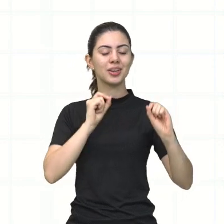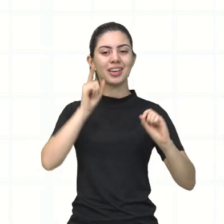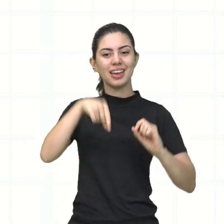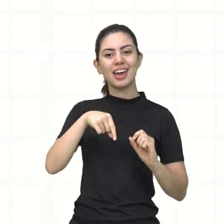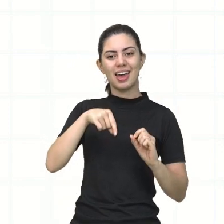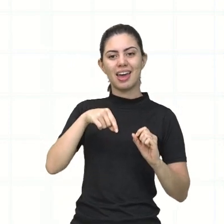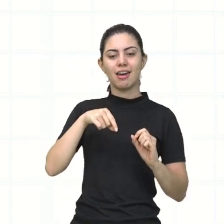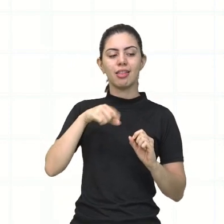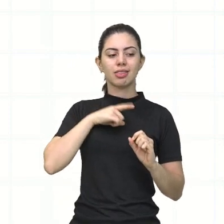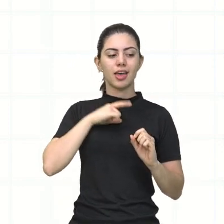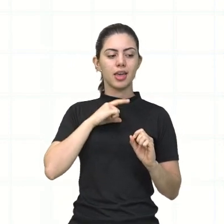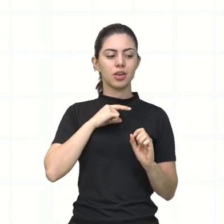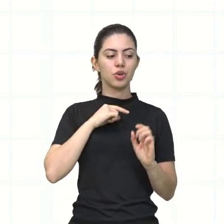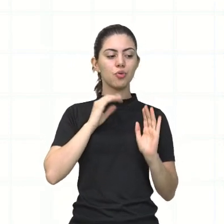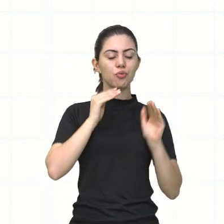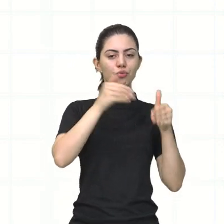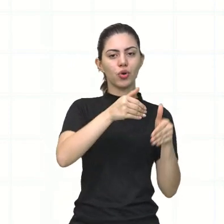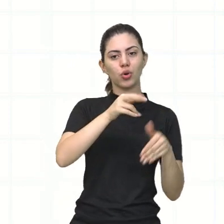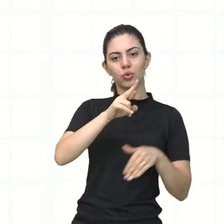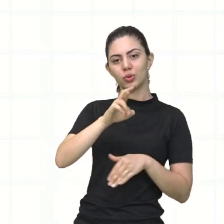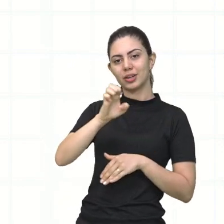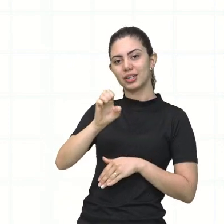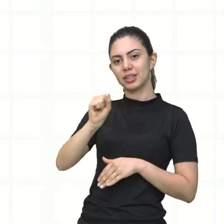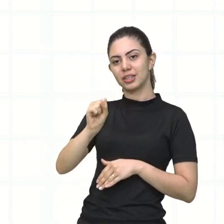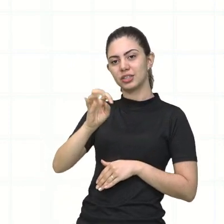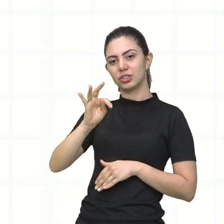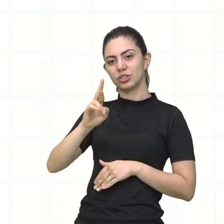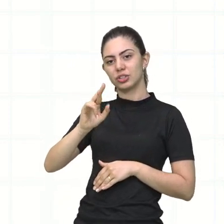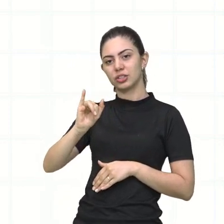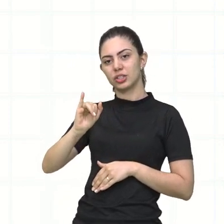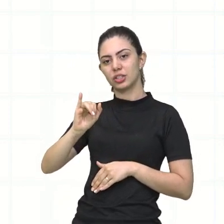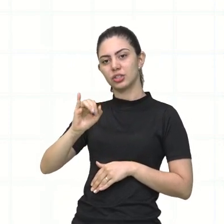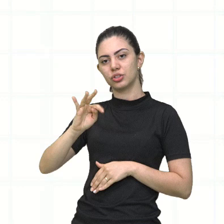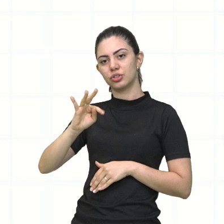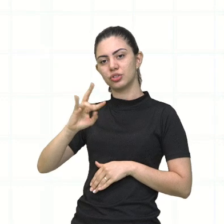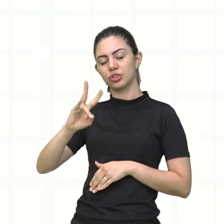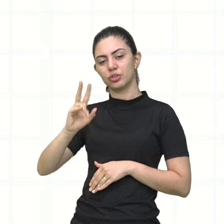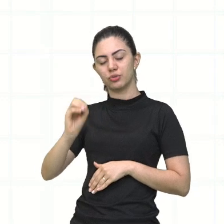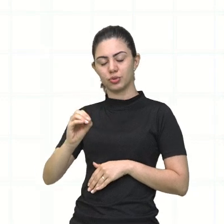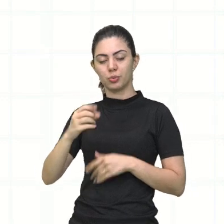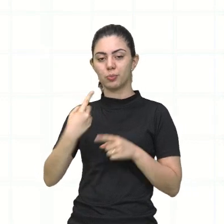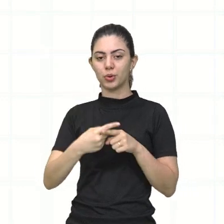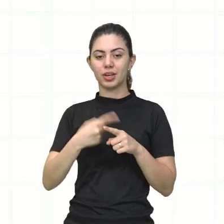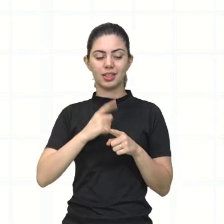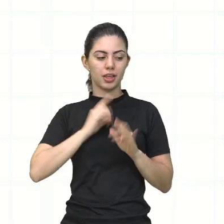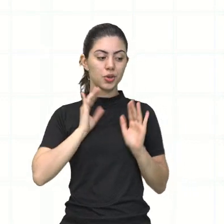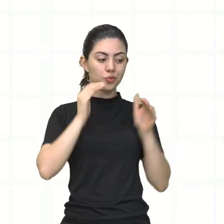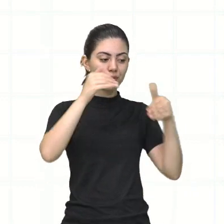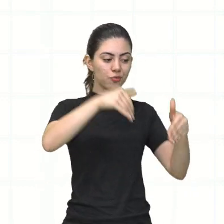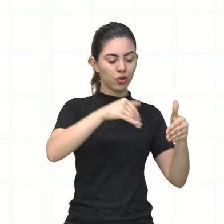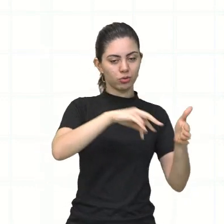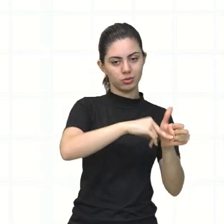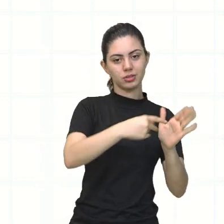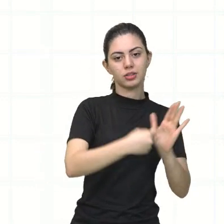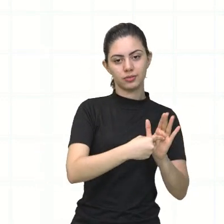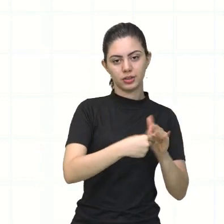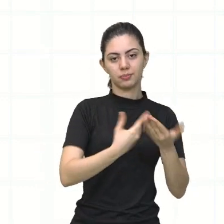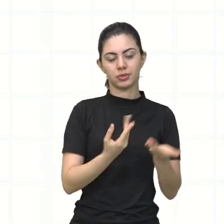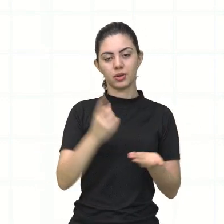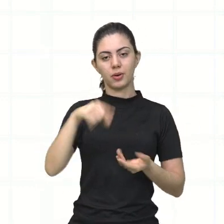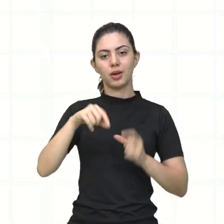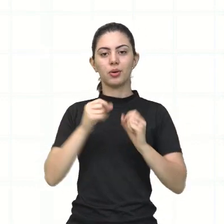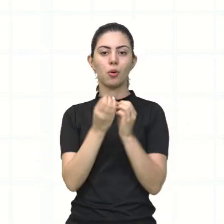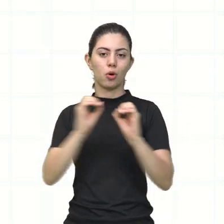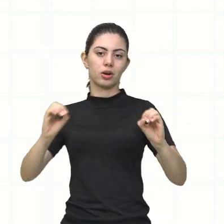restringindo o significado. Então, se eu estou restringindo o significado, eu tenho uma oração